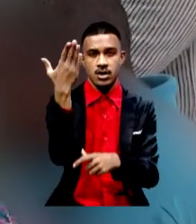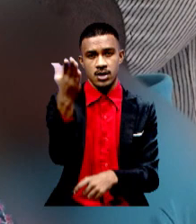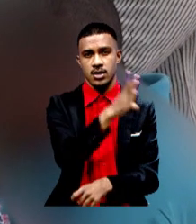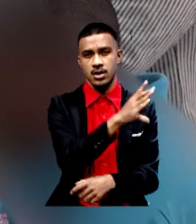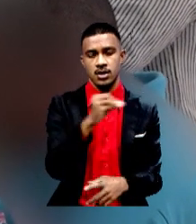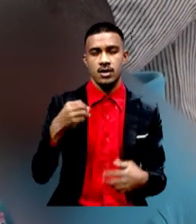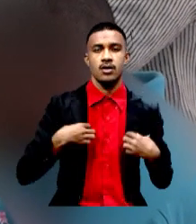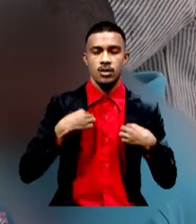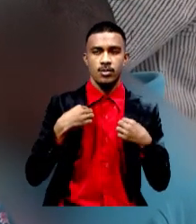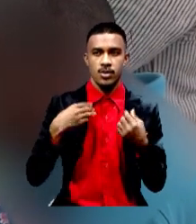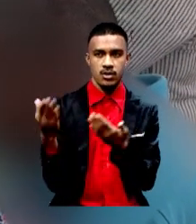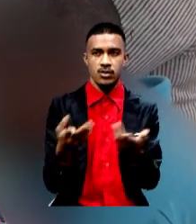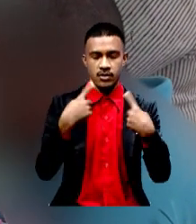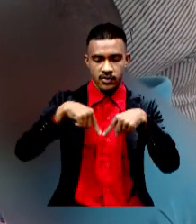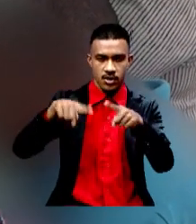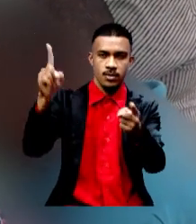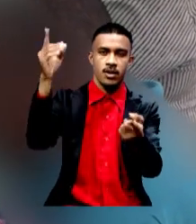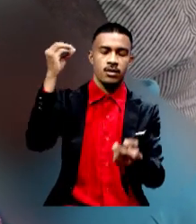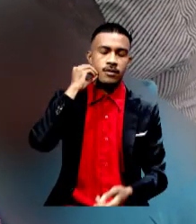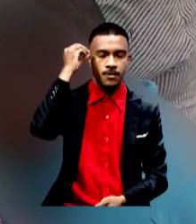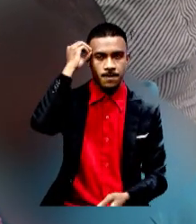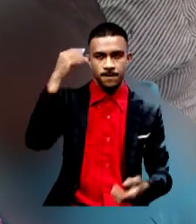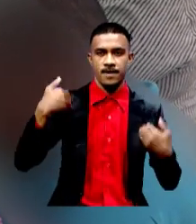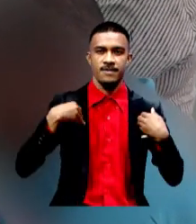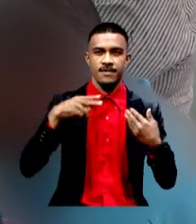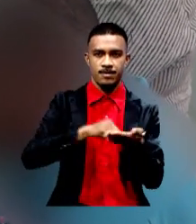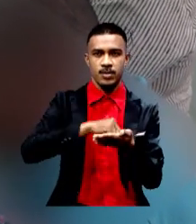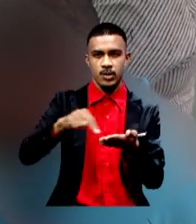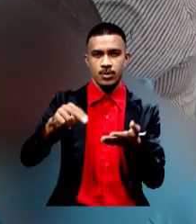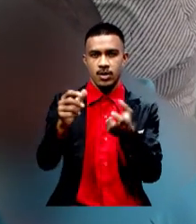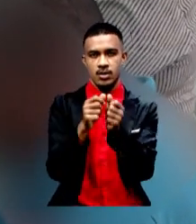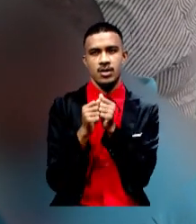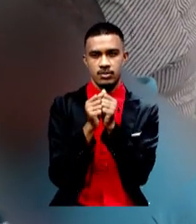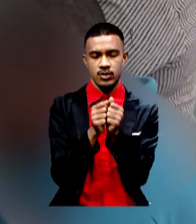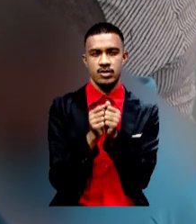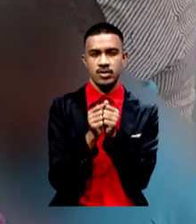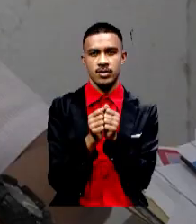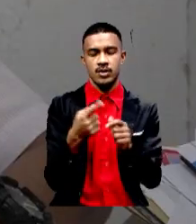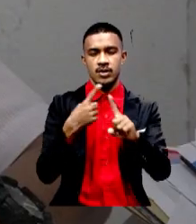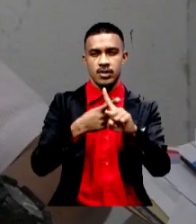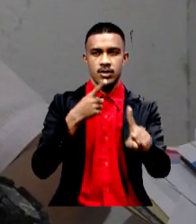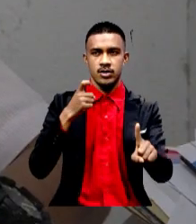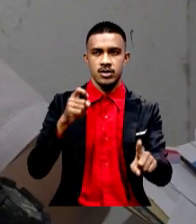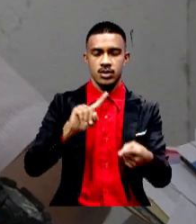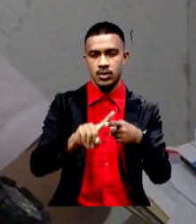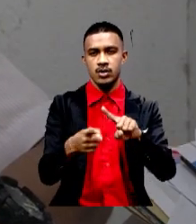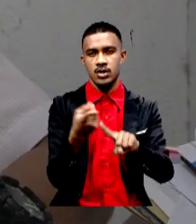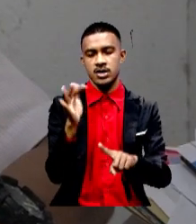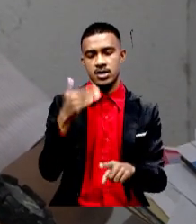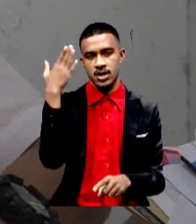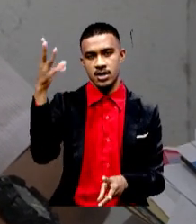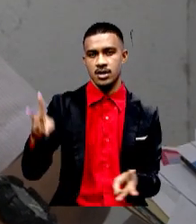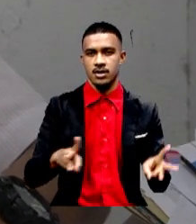uma. Iha numero akumulasaun kusi maluk sira iha dalan